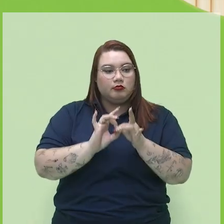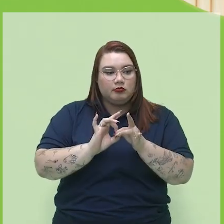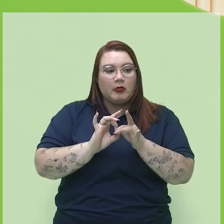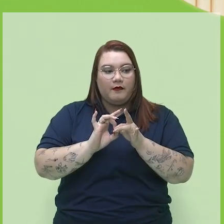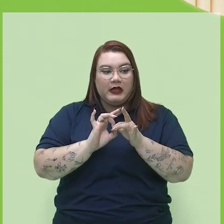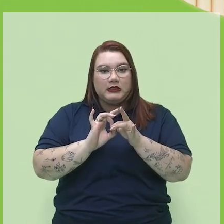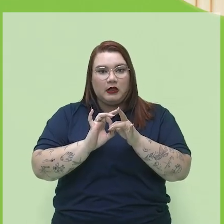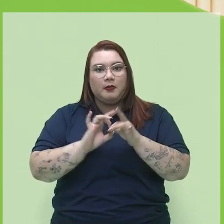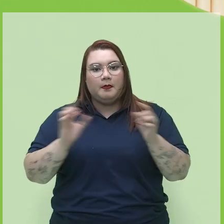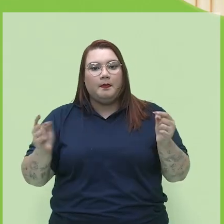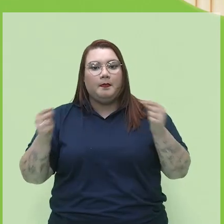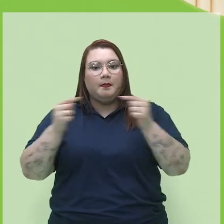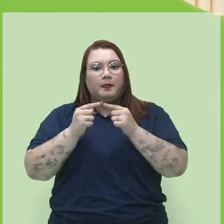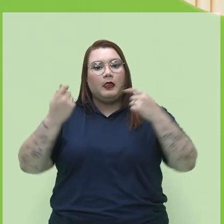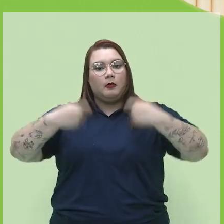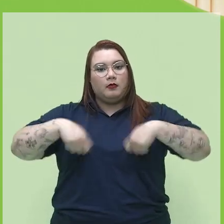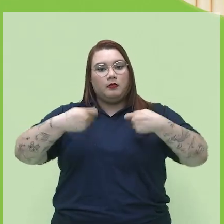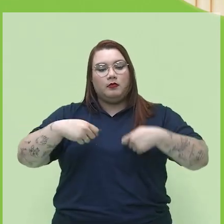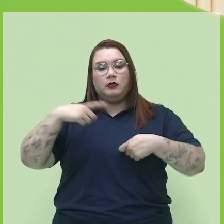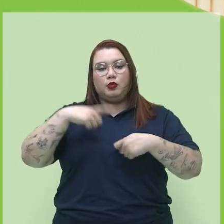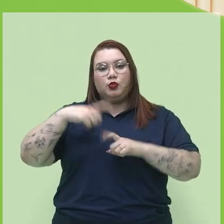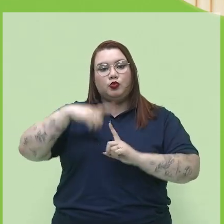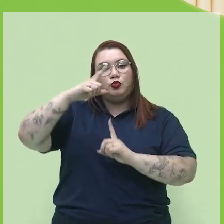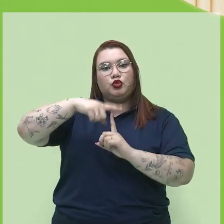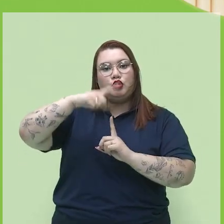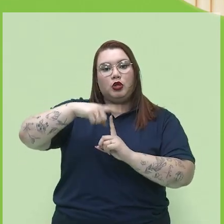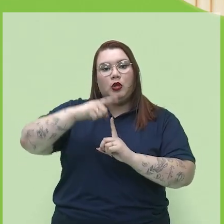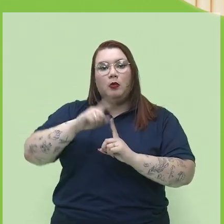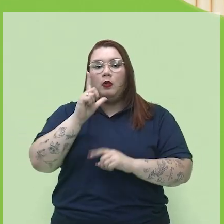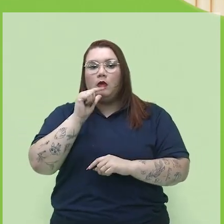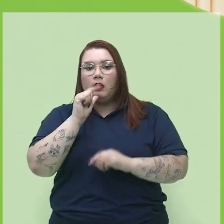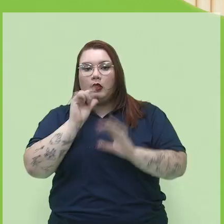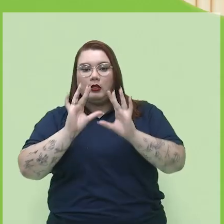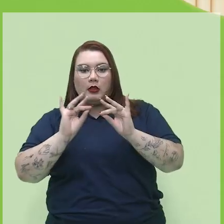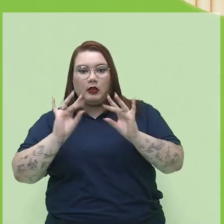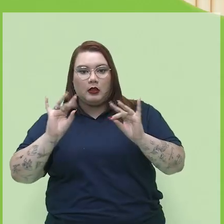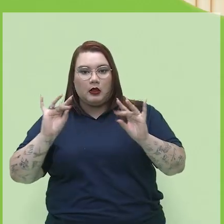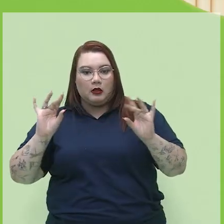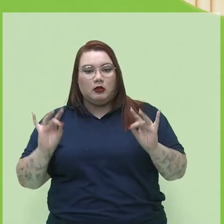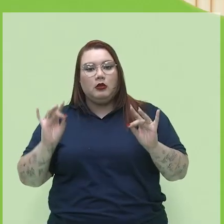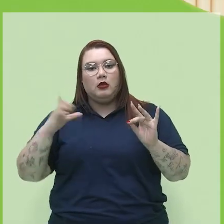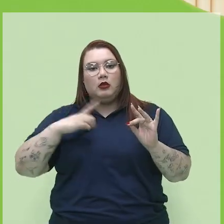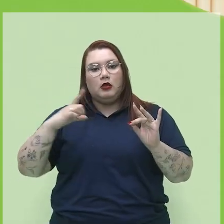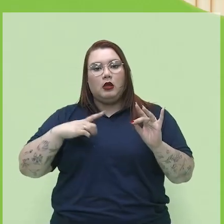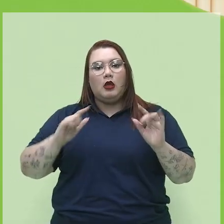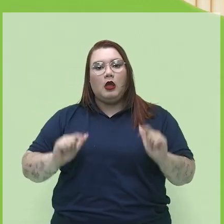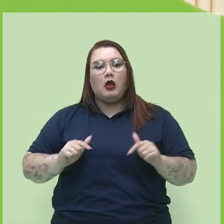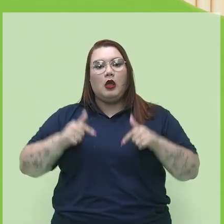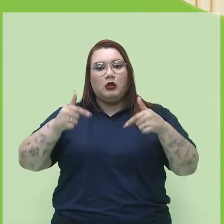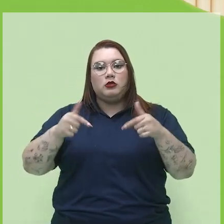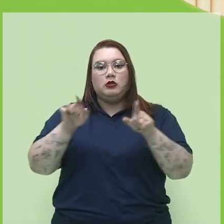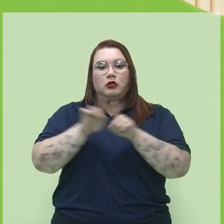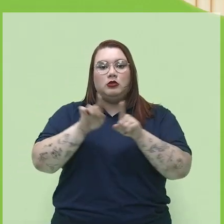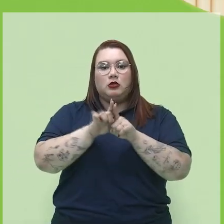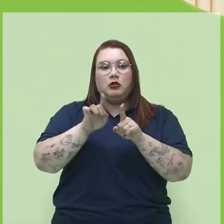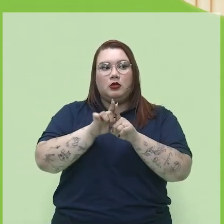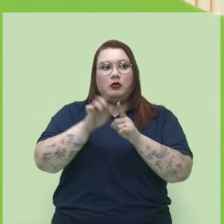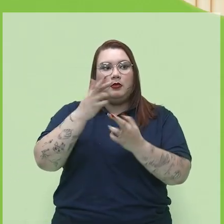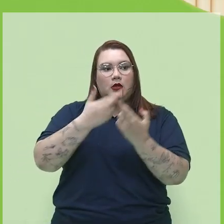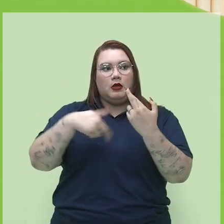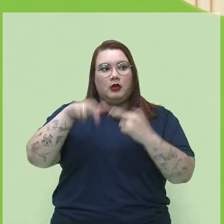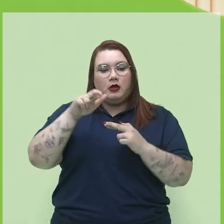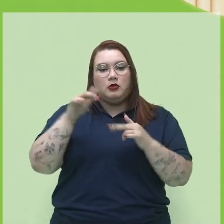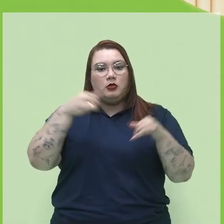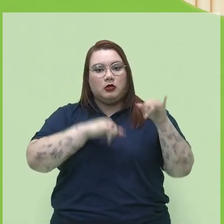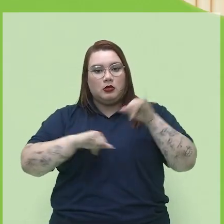né? É necessário que ela esteja no seu estado líquido, tá? Para que haja as ações, as reações